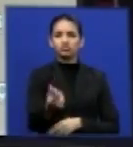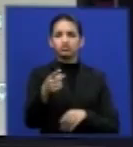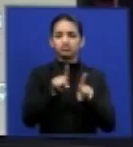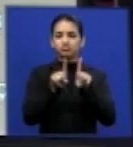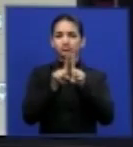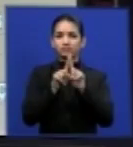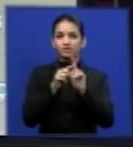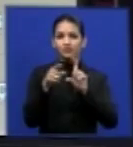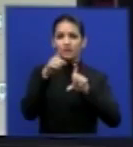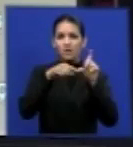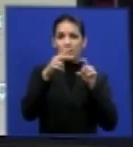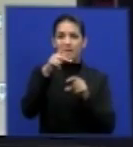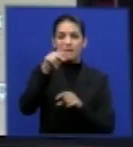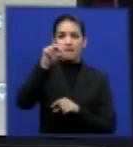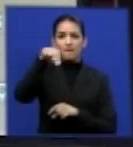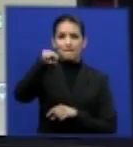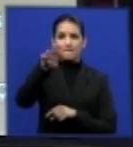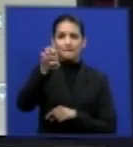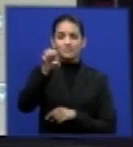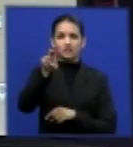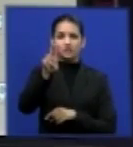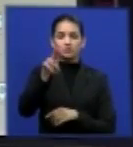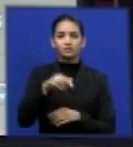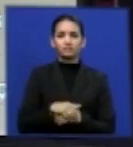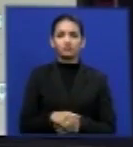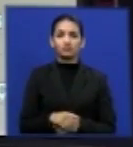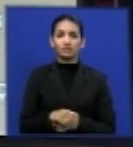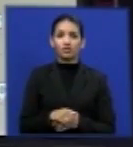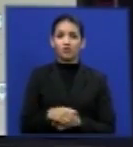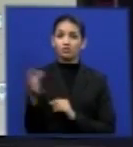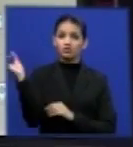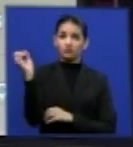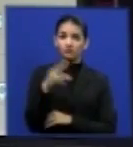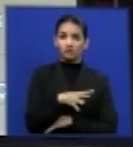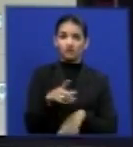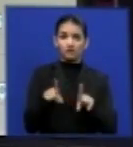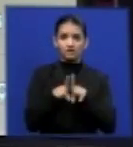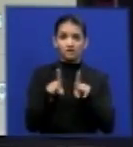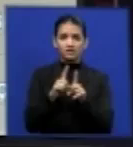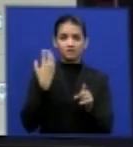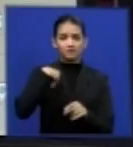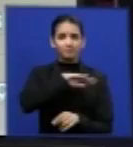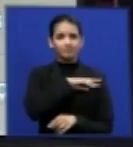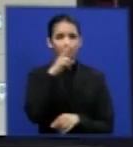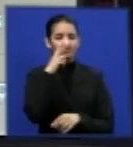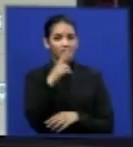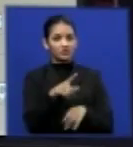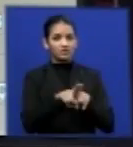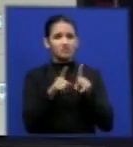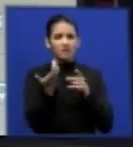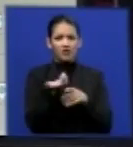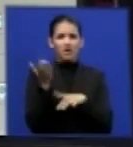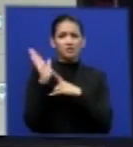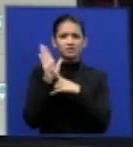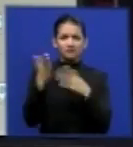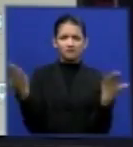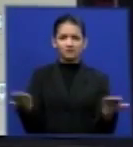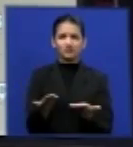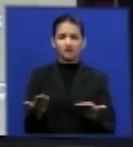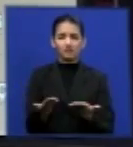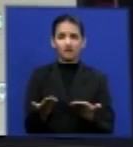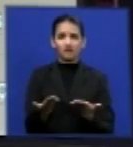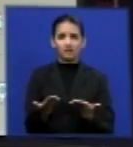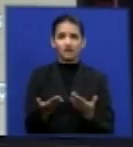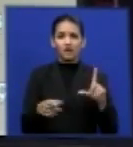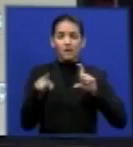pneu é novo, entenda-se pela situação que estamos querendo mostrar aqui, que é aquele